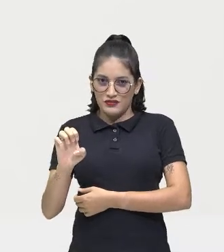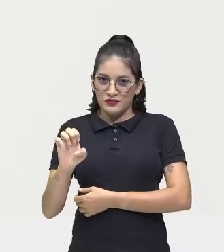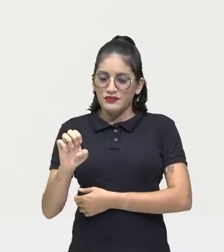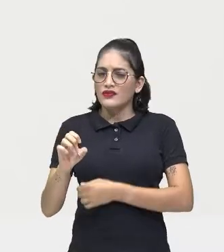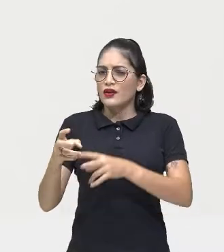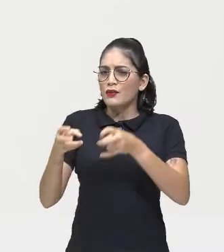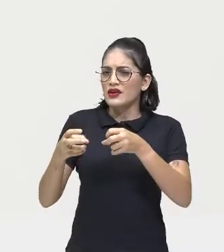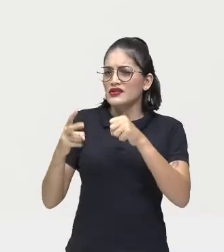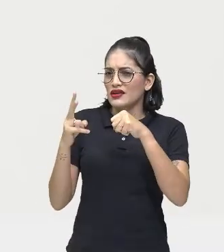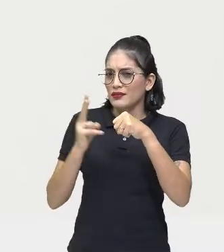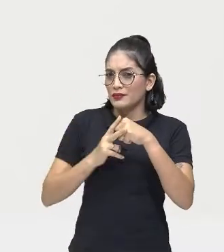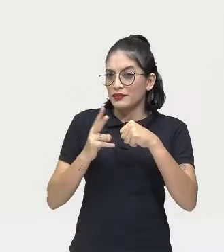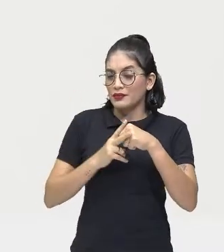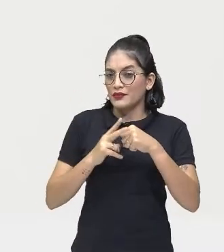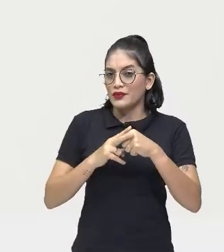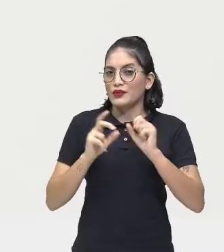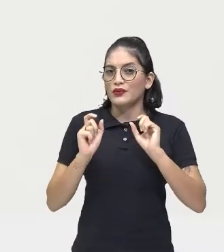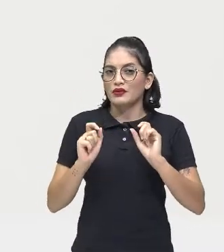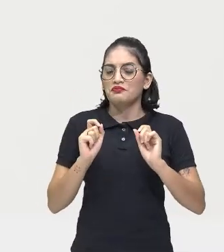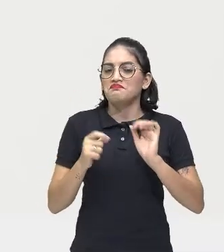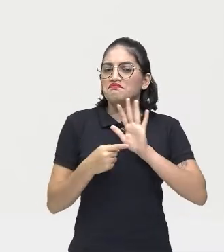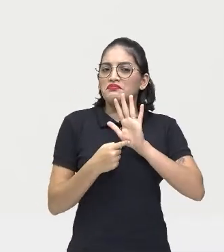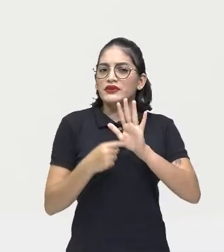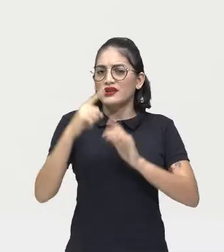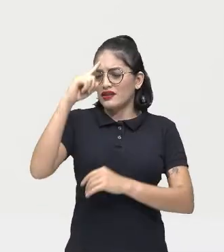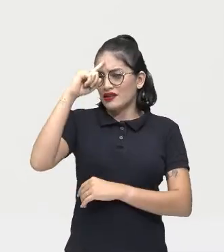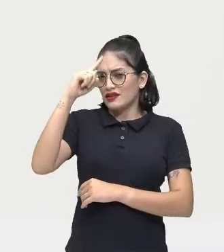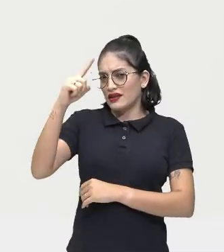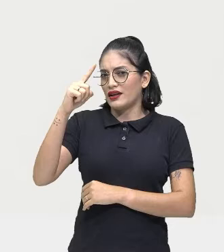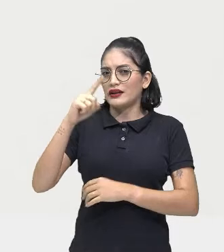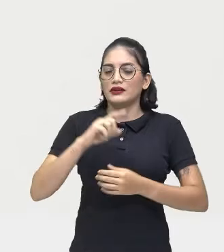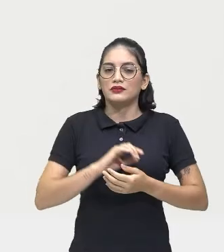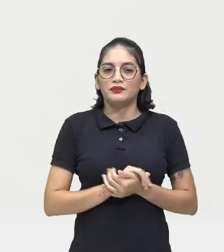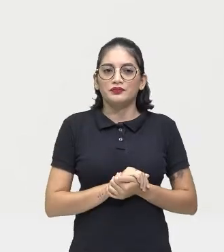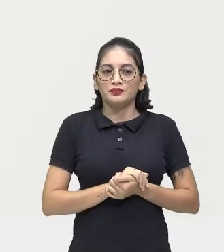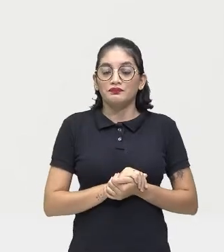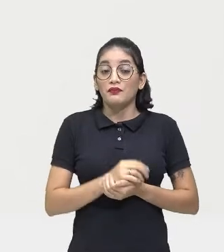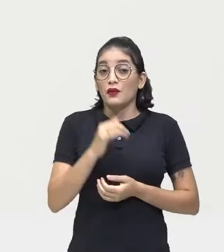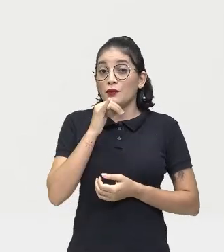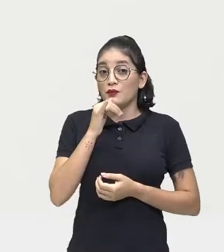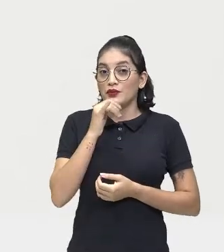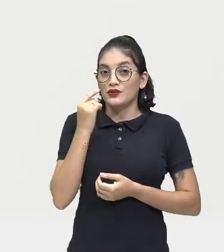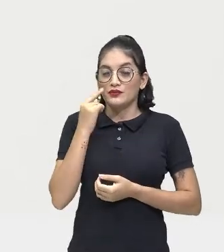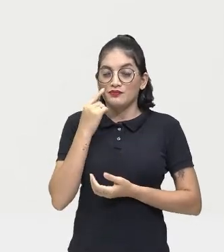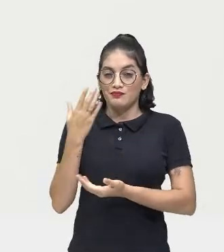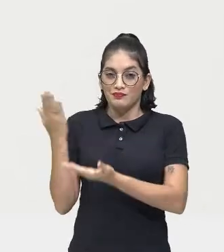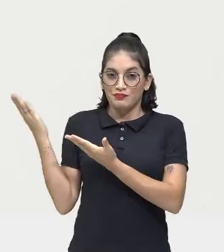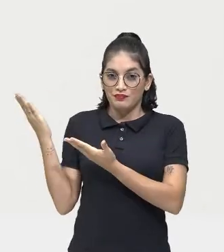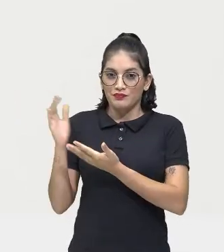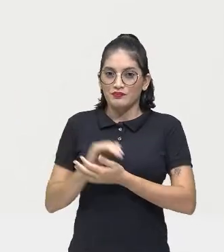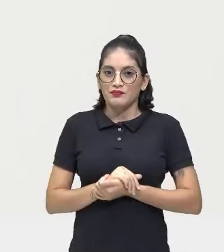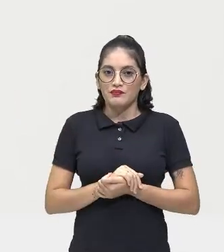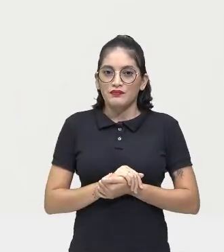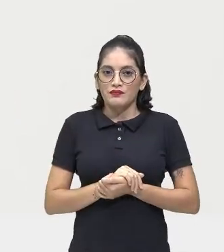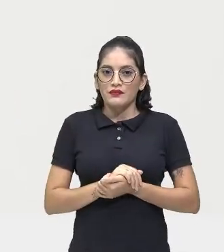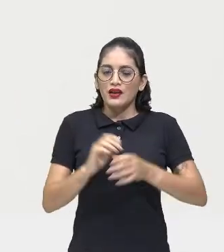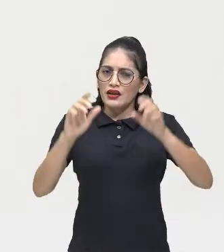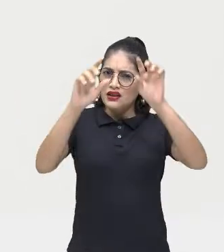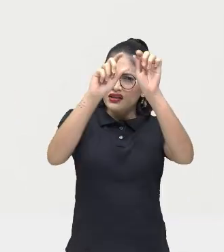verbo ele vai trazer exatamente essa ideia. Olha o exemplo para que nós possamos melhor compreender. A